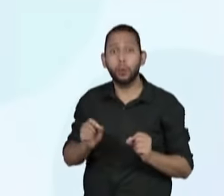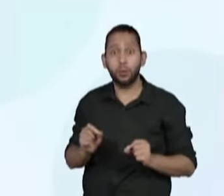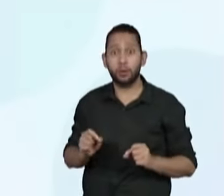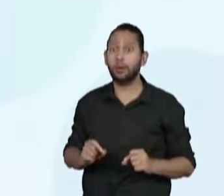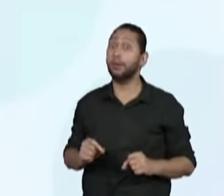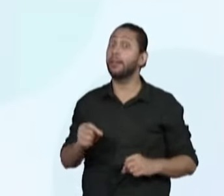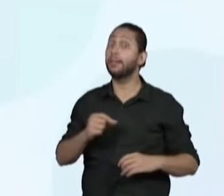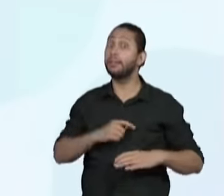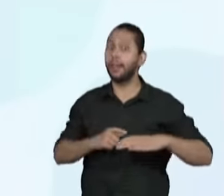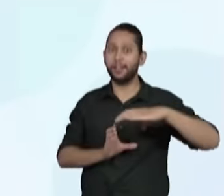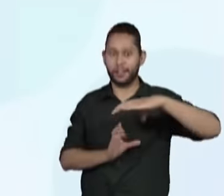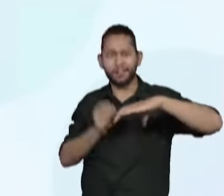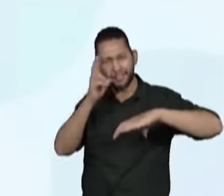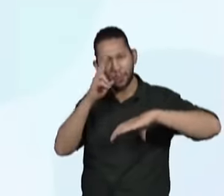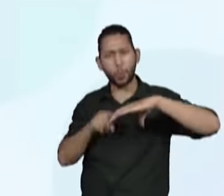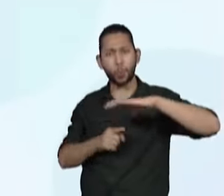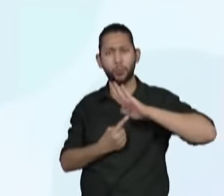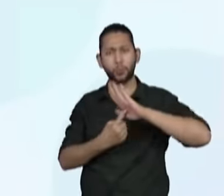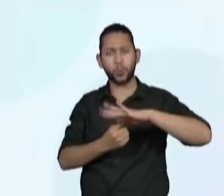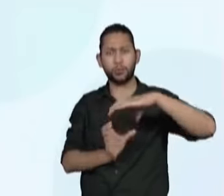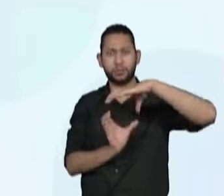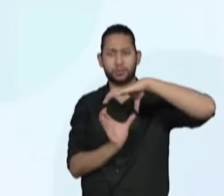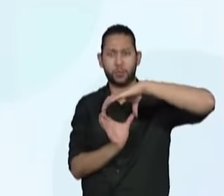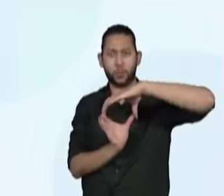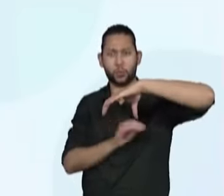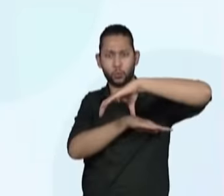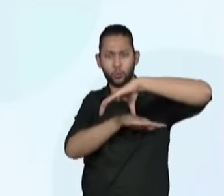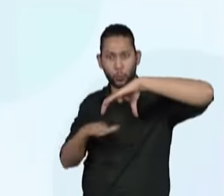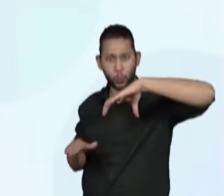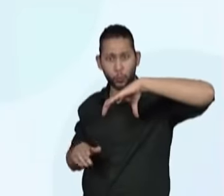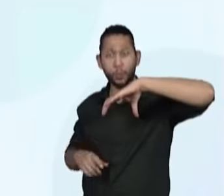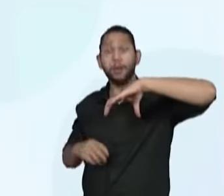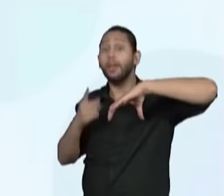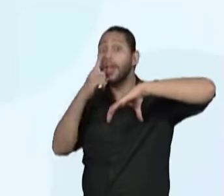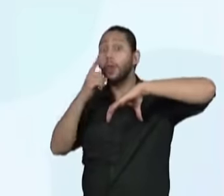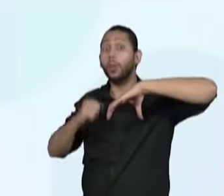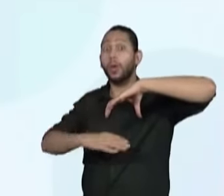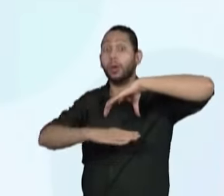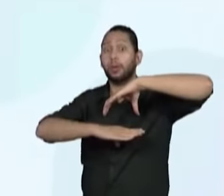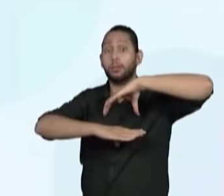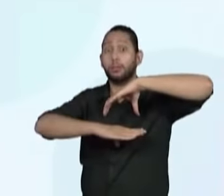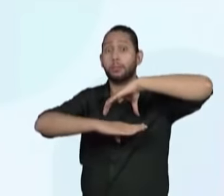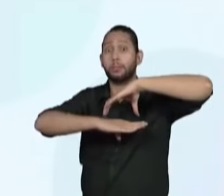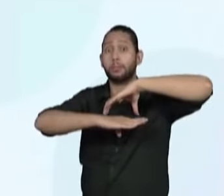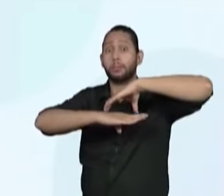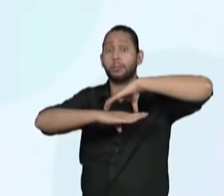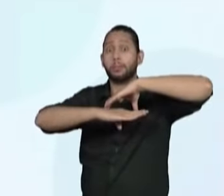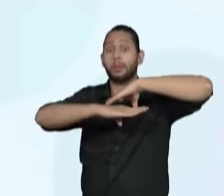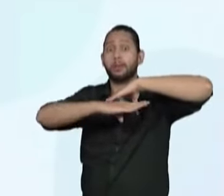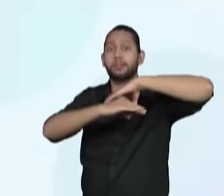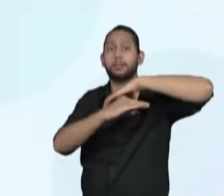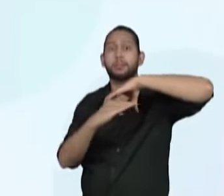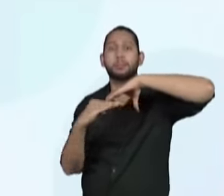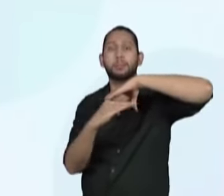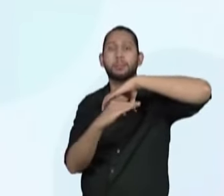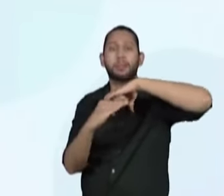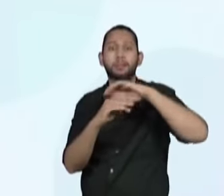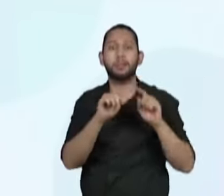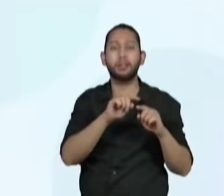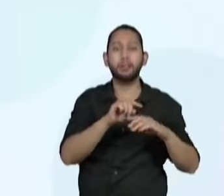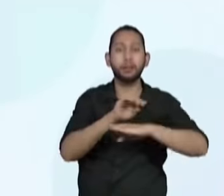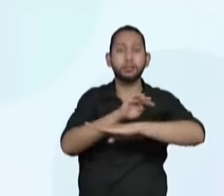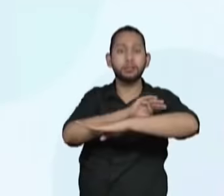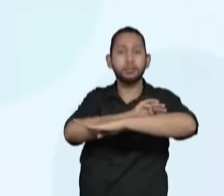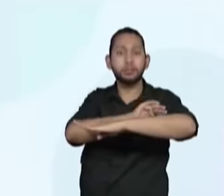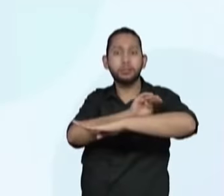maior do que o vão. Ou seja, né, é aquele arco achatado, lembra que eu falei? Ele vai ter, né, uma distância muito maior de um ponto a outro,